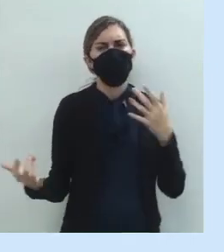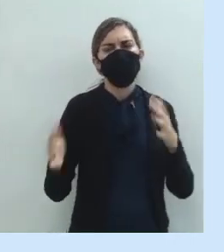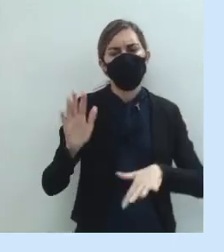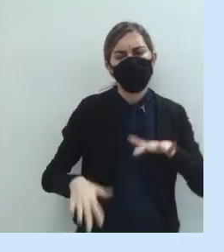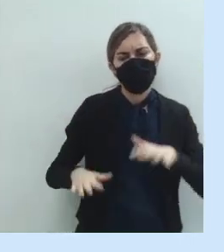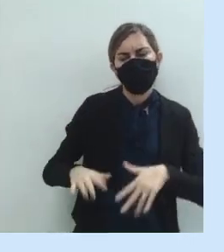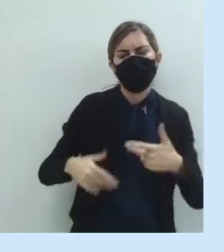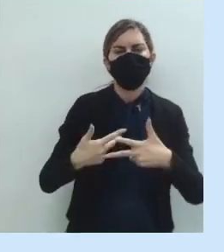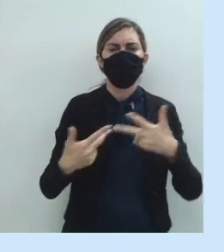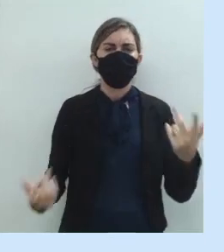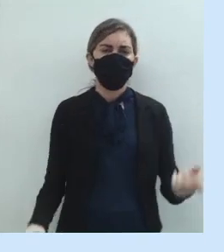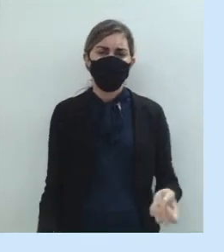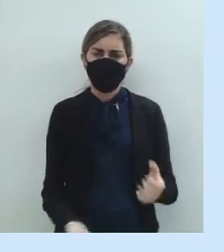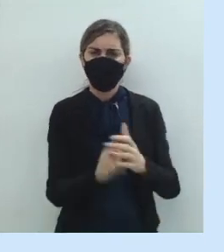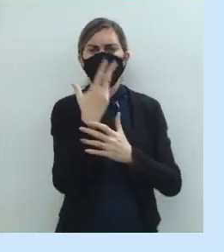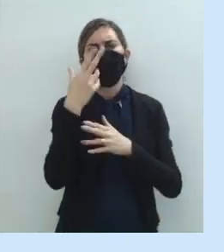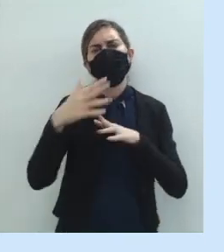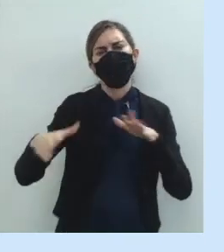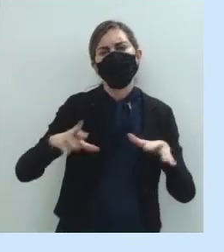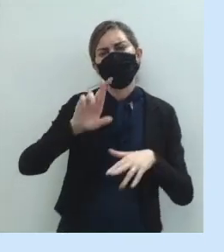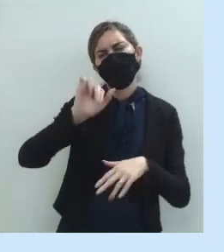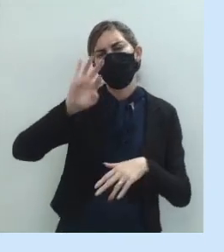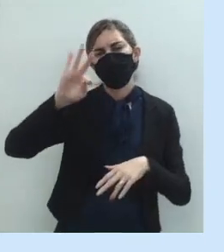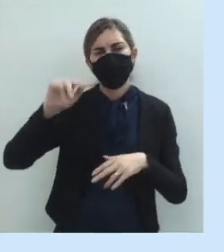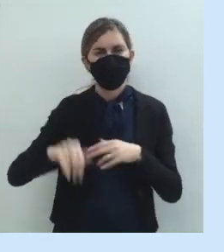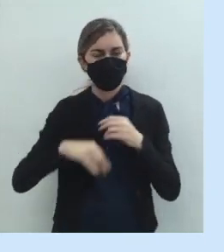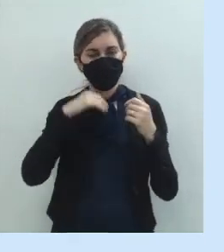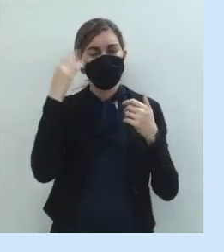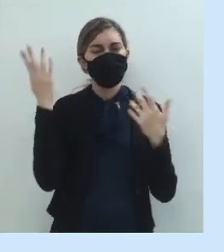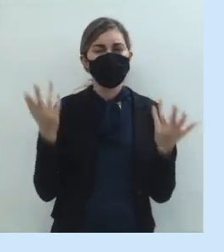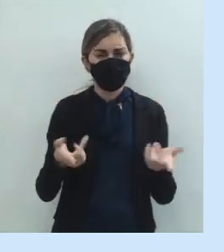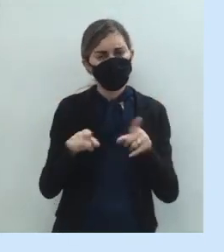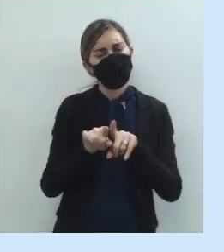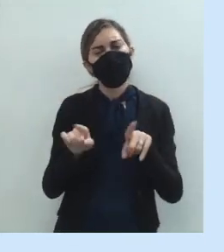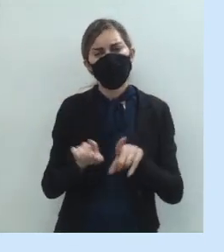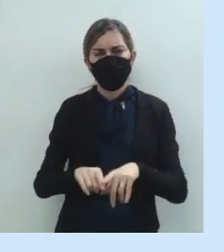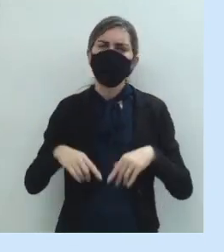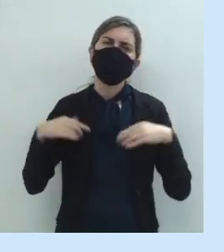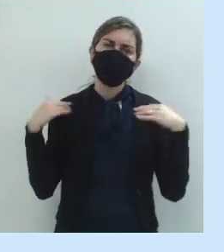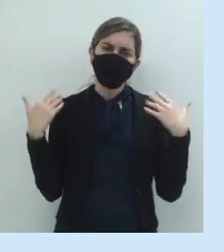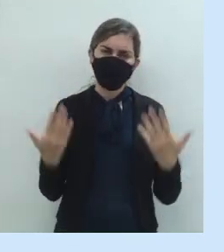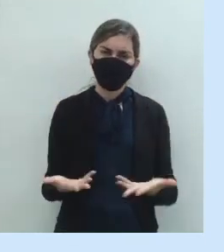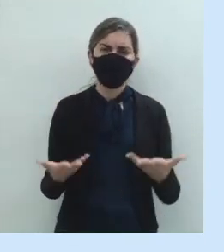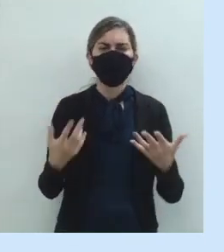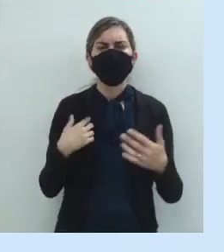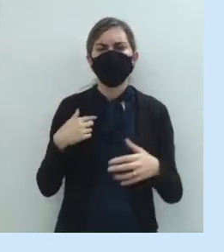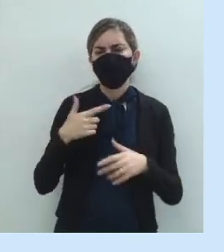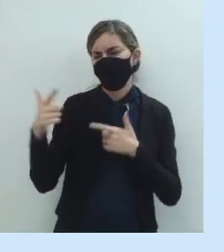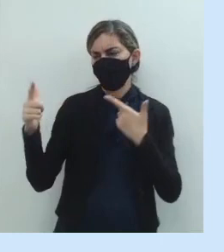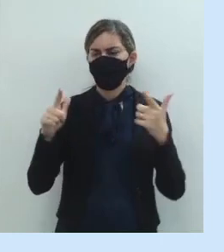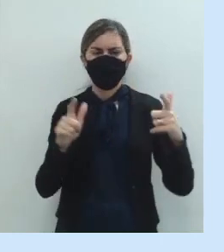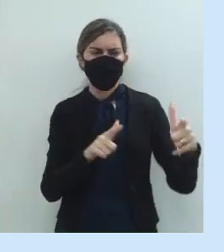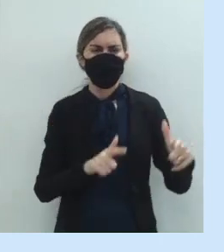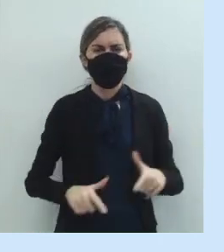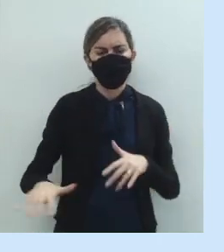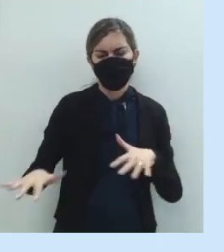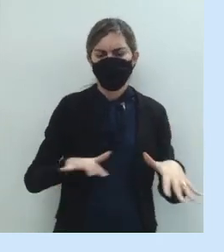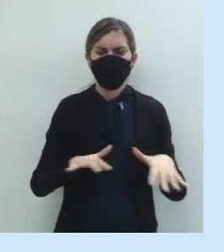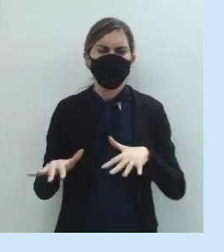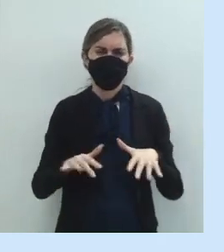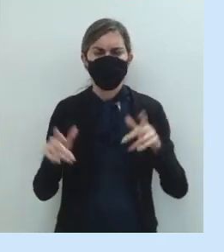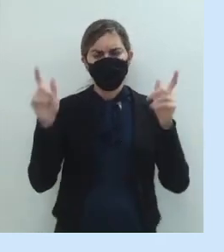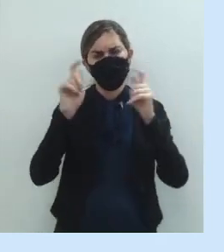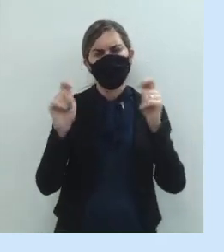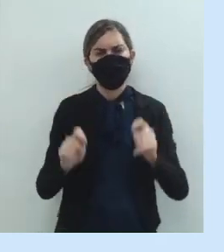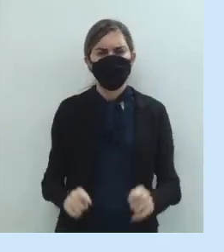e assim criando novos ritmos, né? Então, assim também vem sendo com demais movimentos musicais e